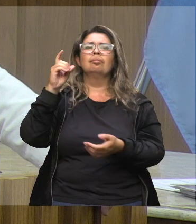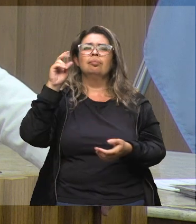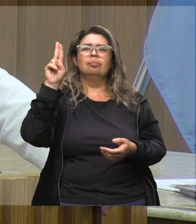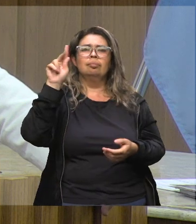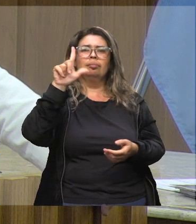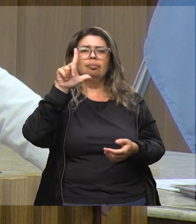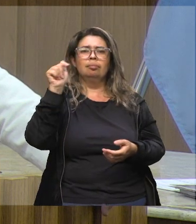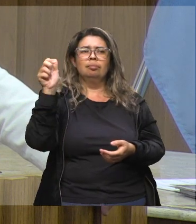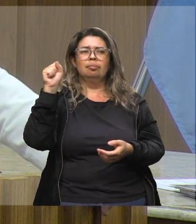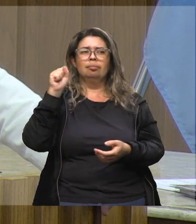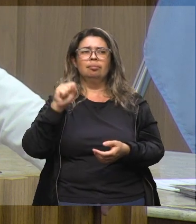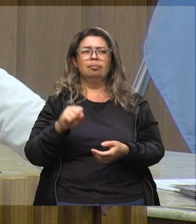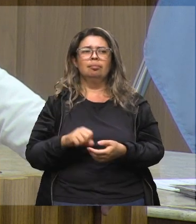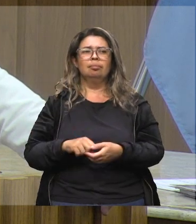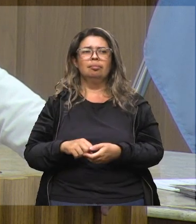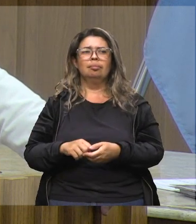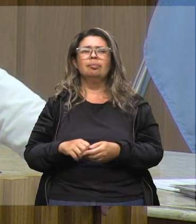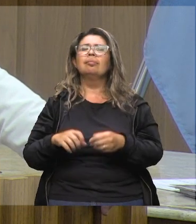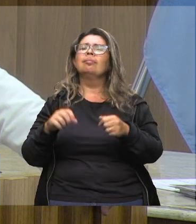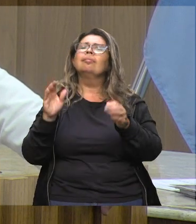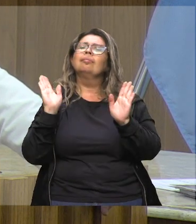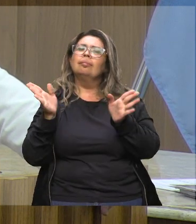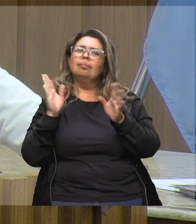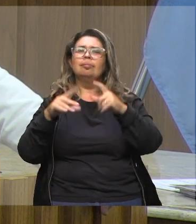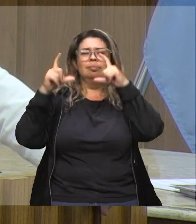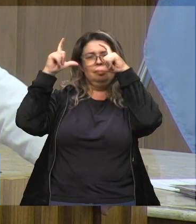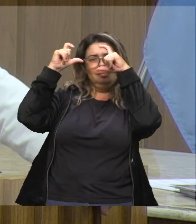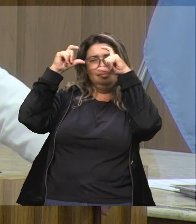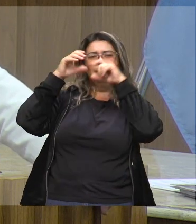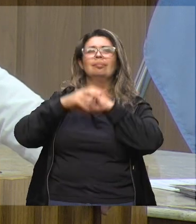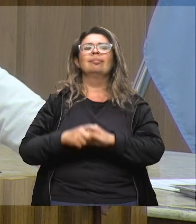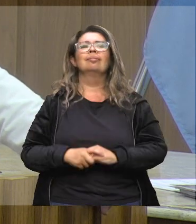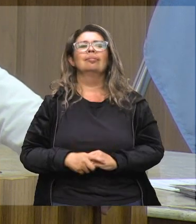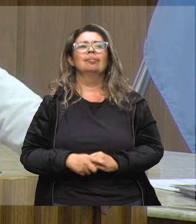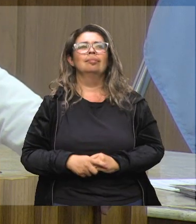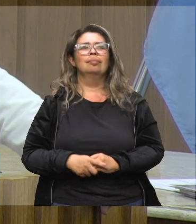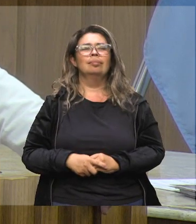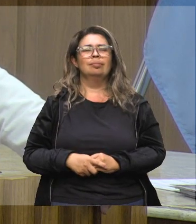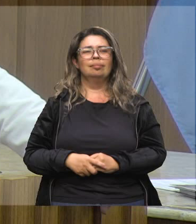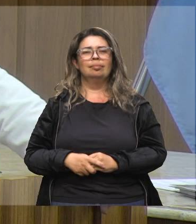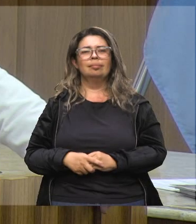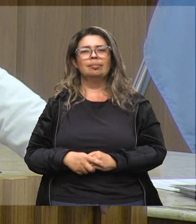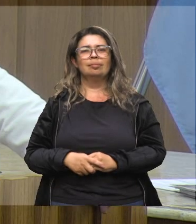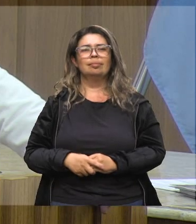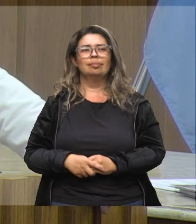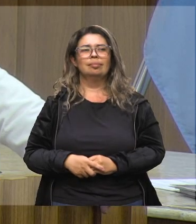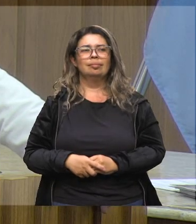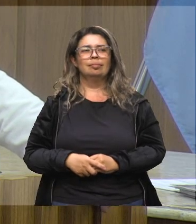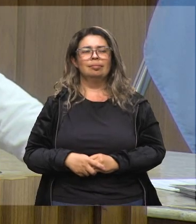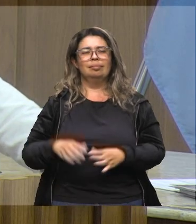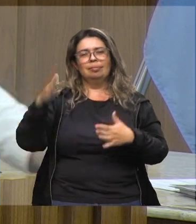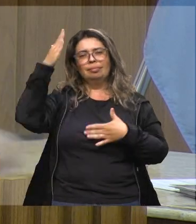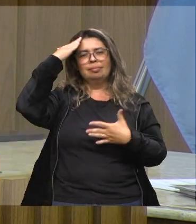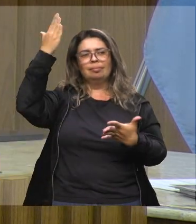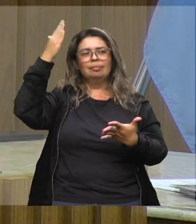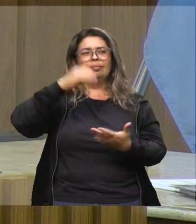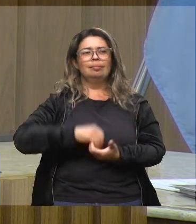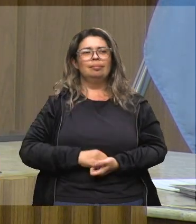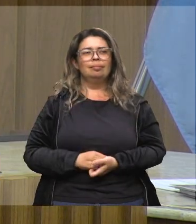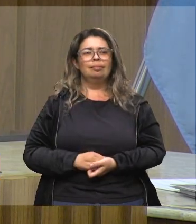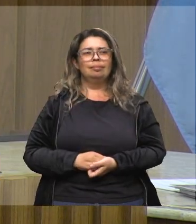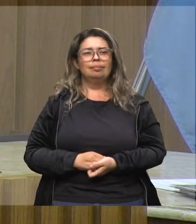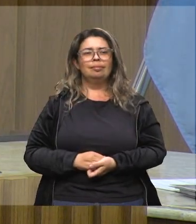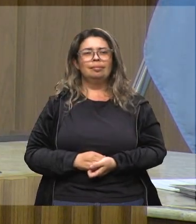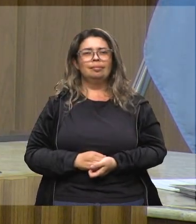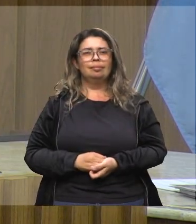momento de foto aí. Parabéns ao professor e as atletas aí que nos honram. Muito obrigado, viu?